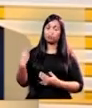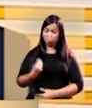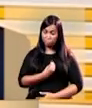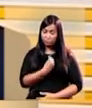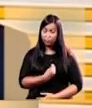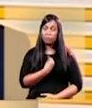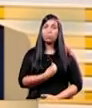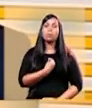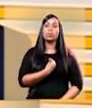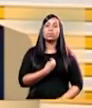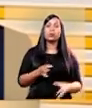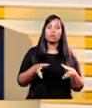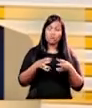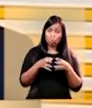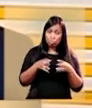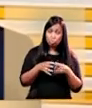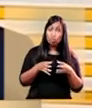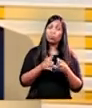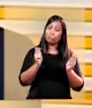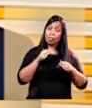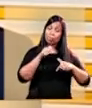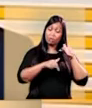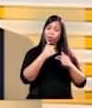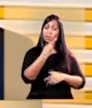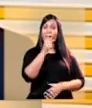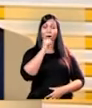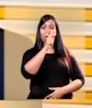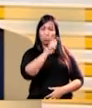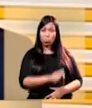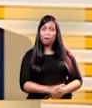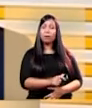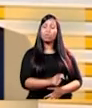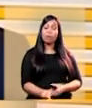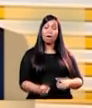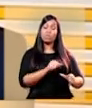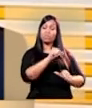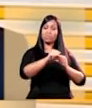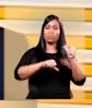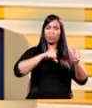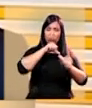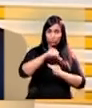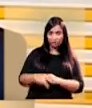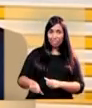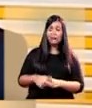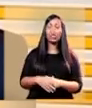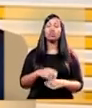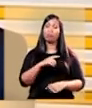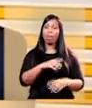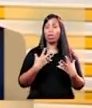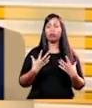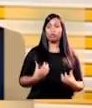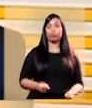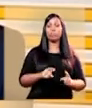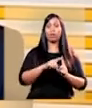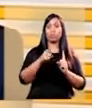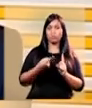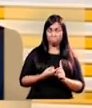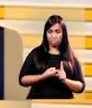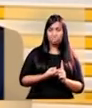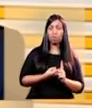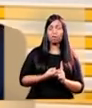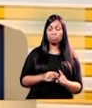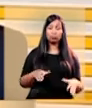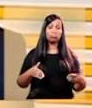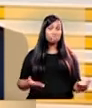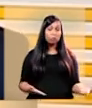nosso convívio, para que a equipe técnica possa trabalhar com ela, para tentar reverter a situação em primeiro lugar, para ela assumir a